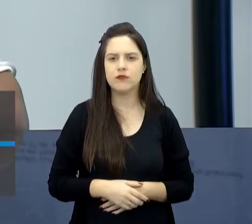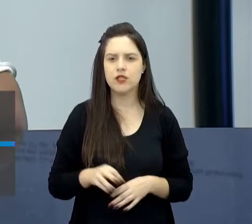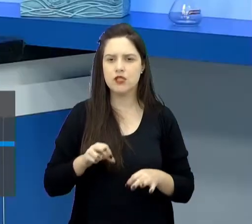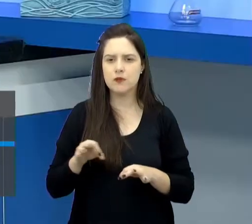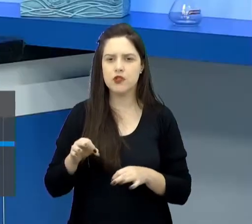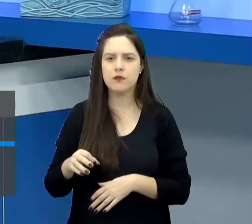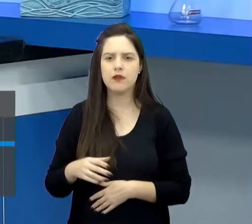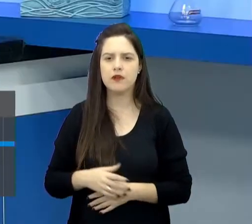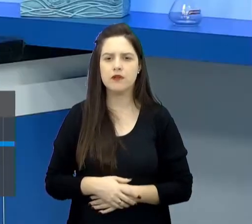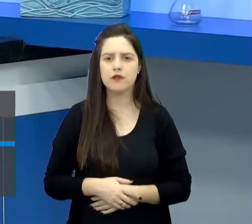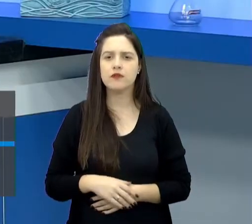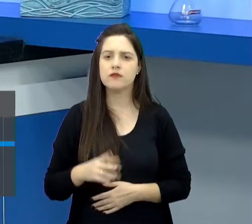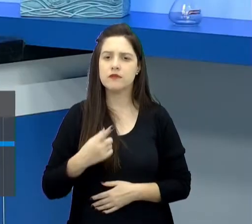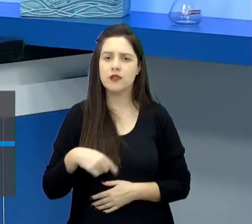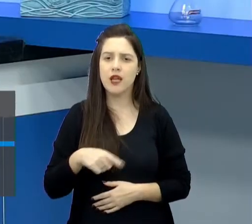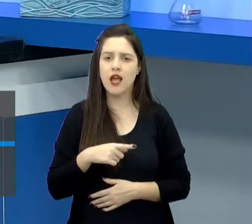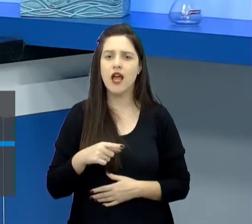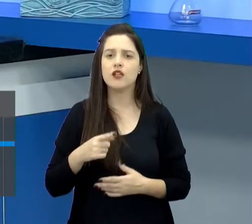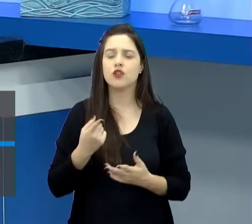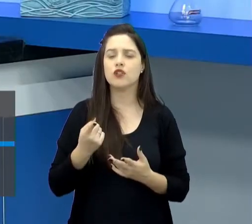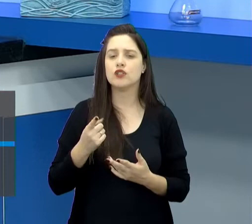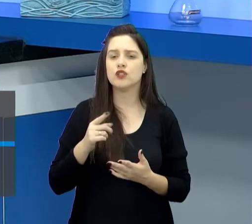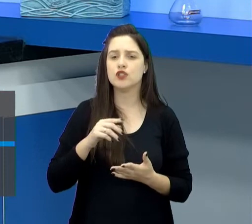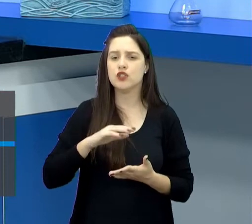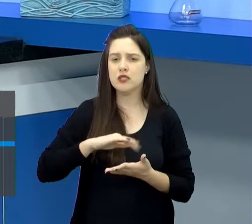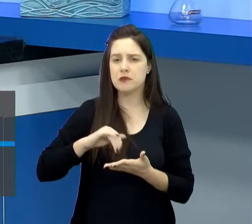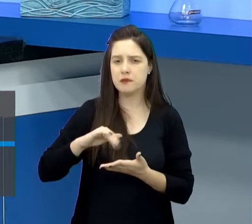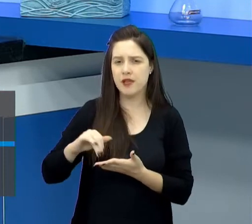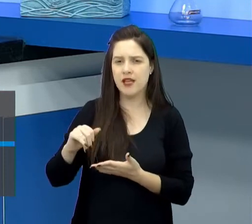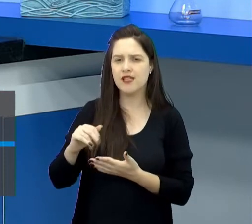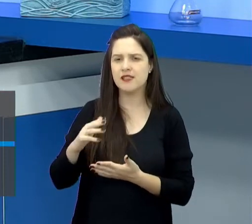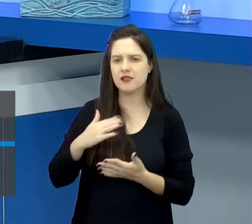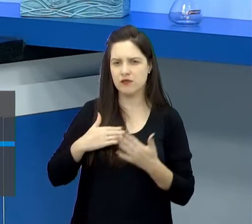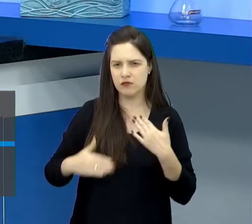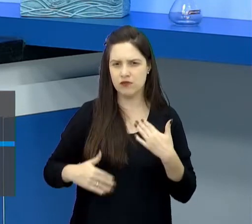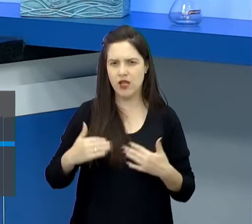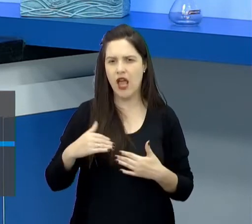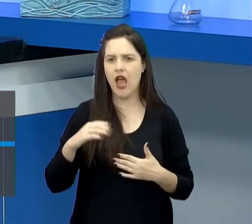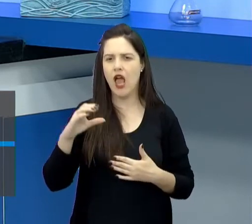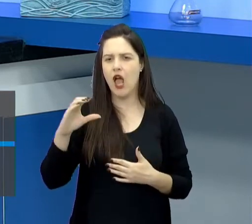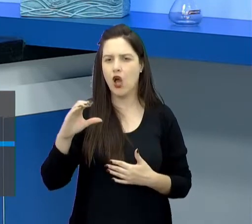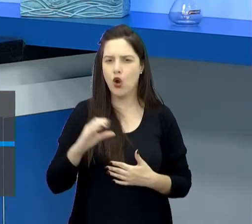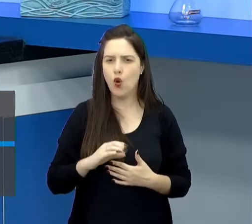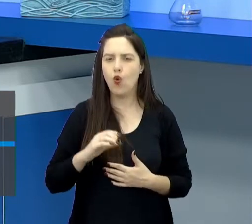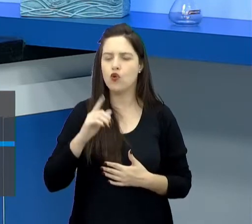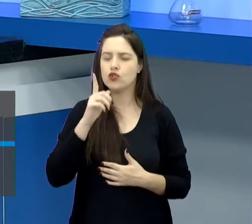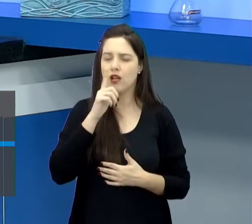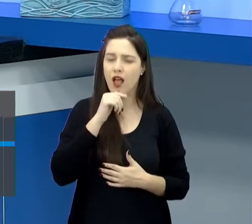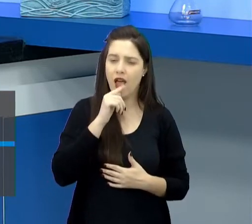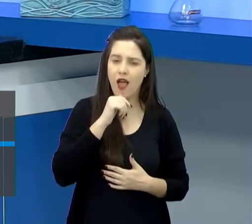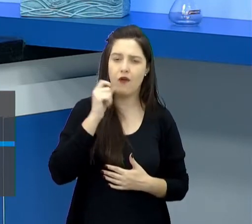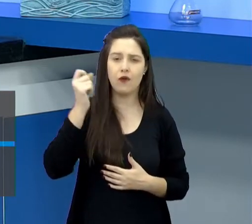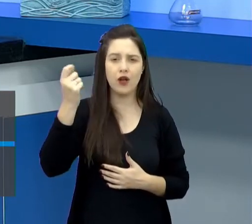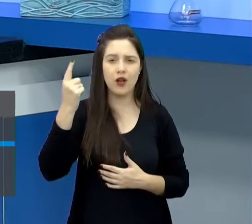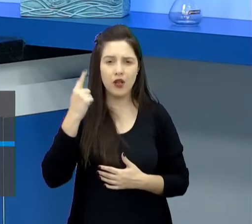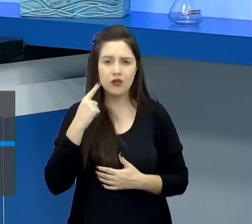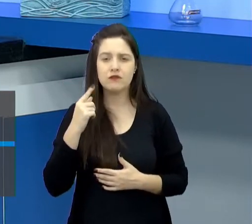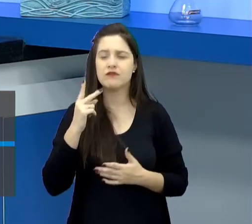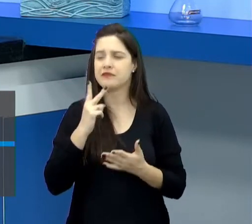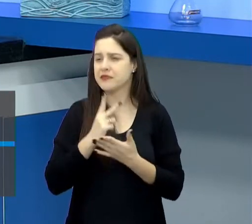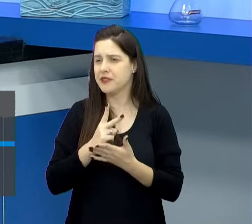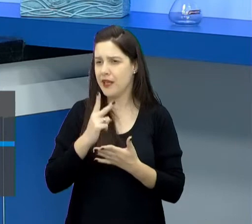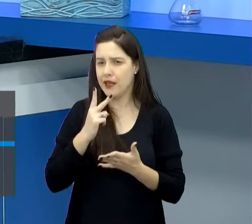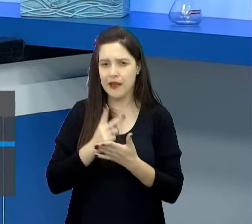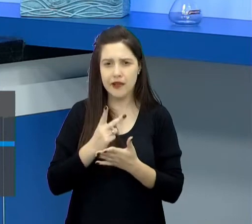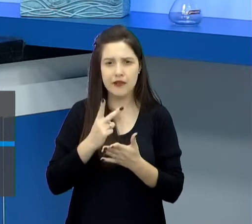planejamento. Porque as nossas despesas fixas, como já diz, né, a conta de condomínio, de água, de luz, elas vão existir sempre,